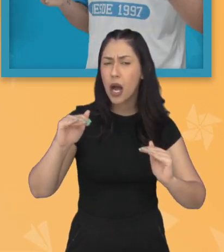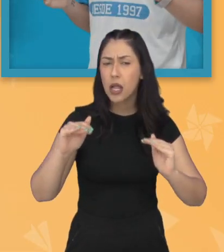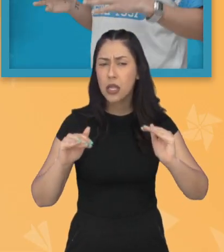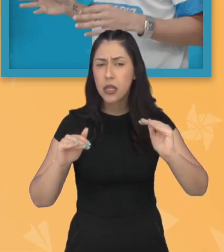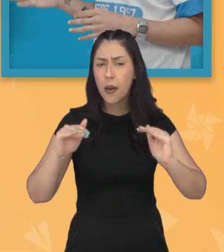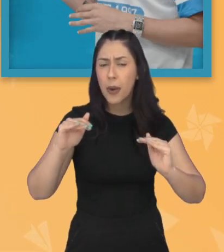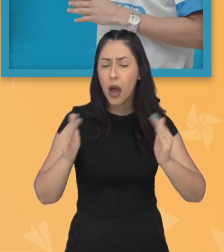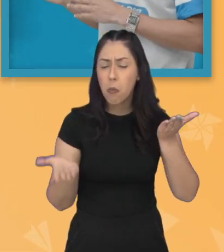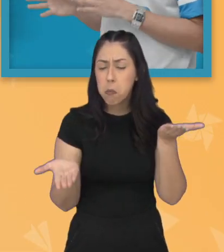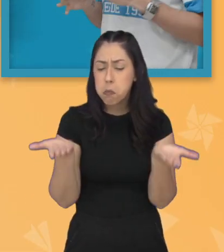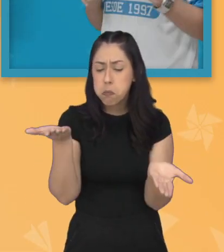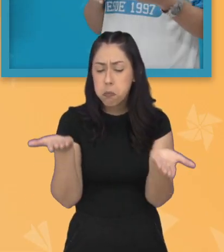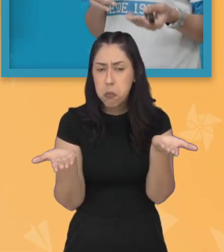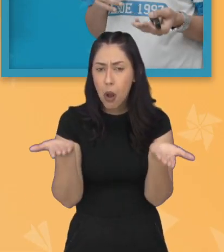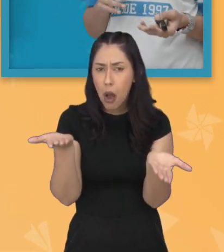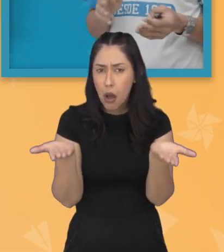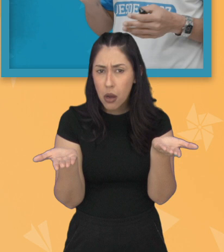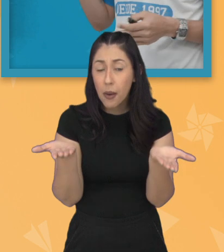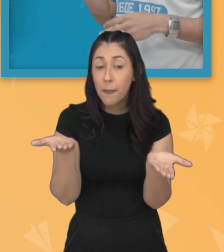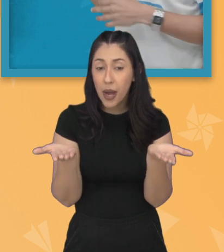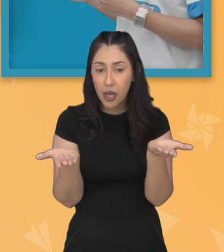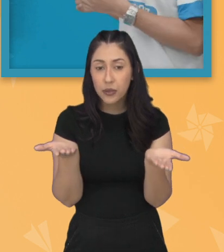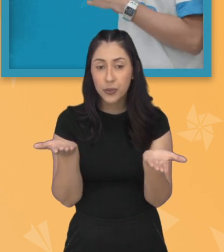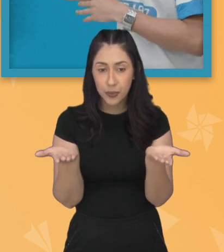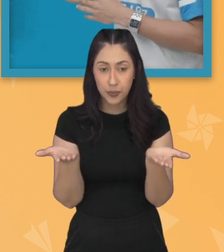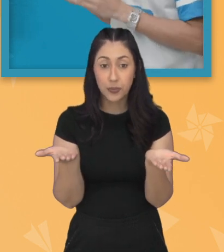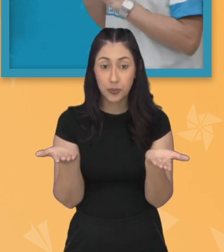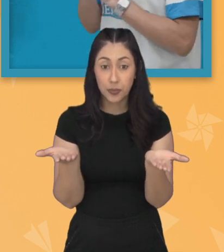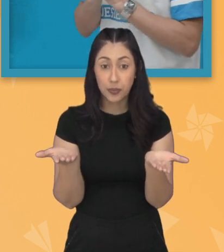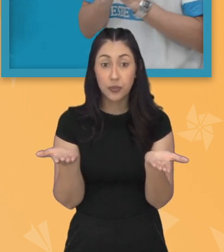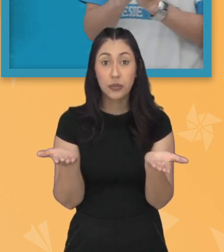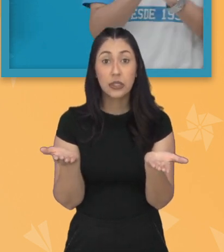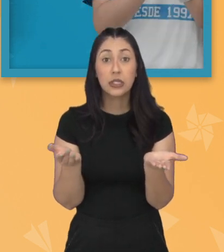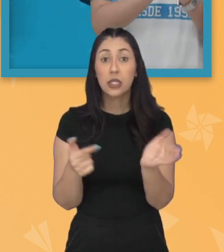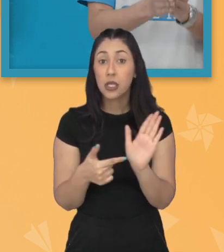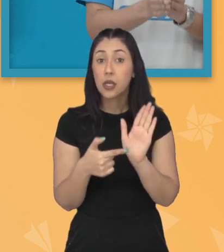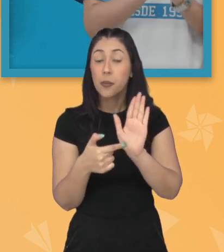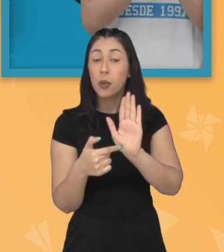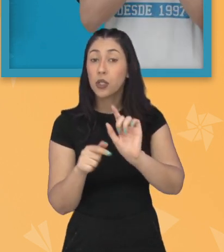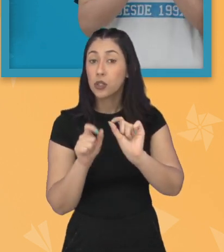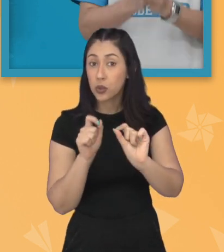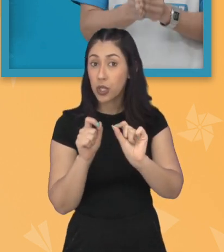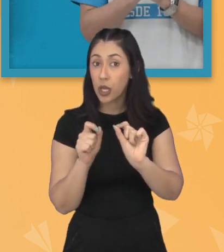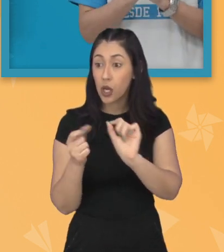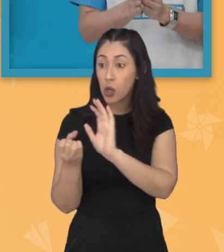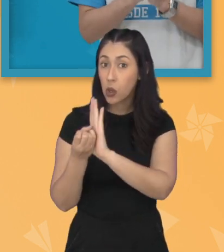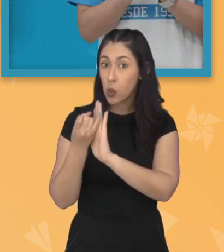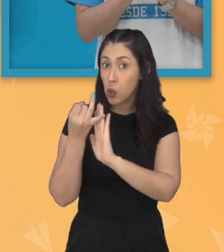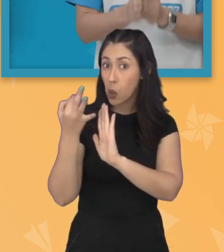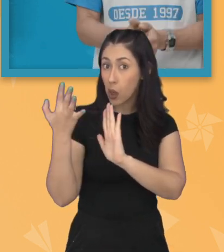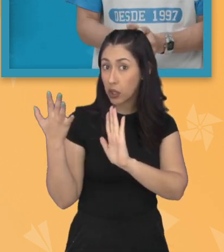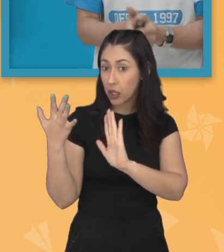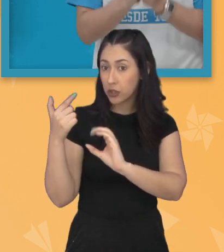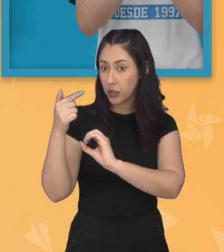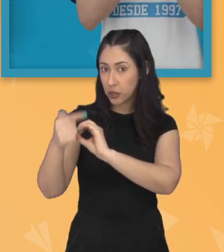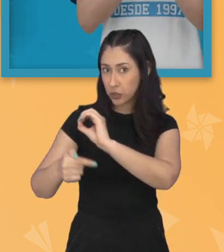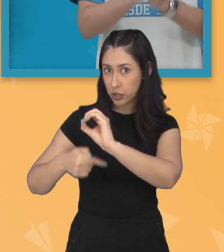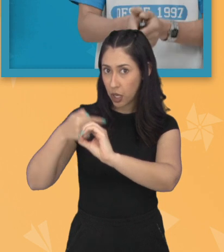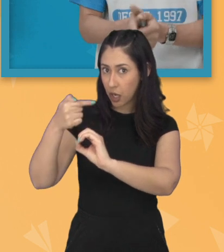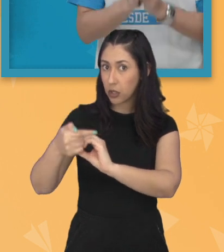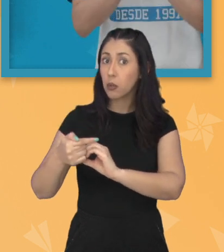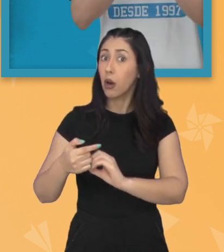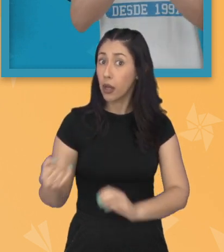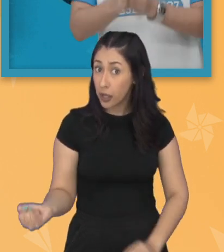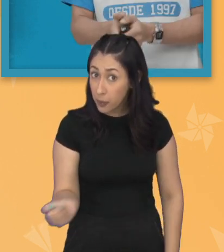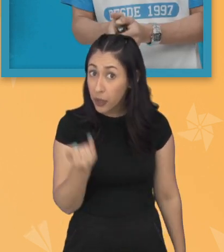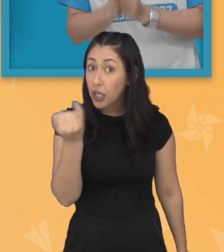a lei é a base para os balanceamentos das equações químicas, onde é posto que a quantidade de átomos, sempre importante lembrar disso, estou